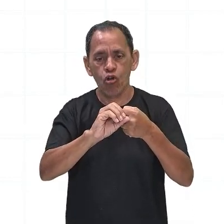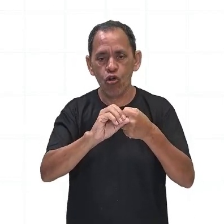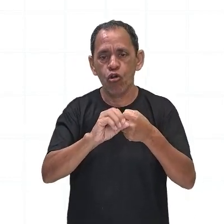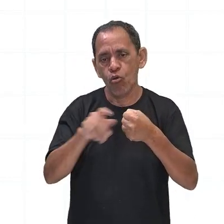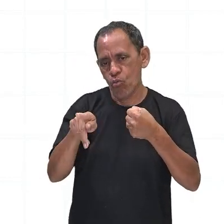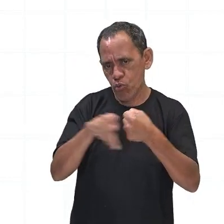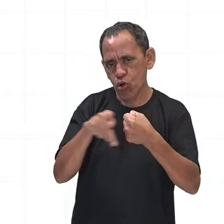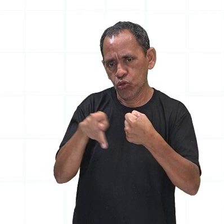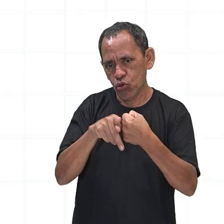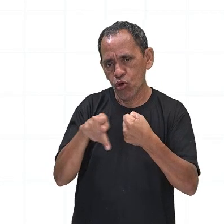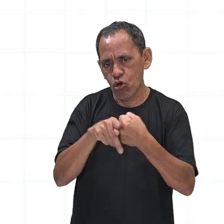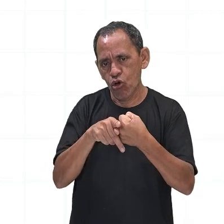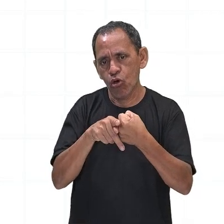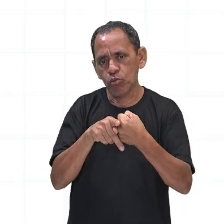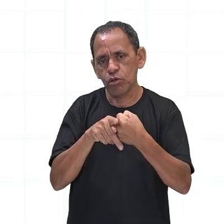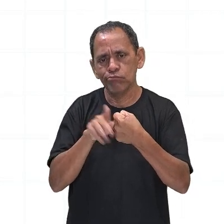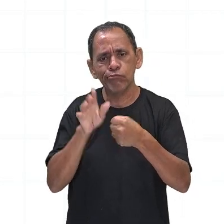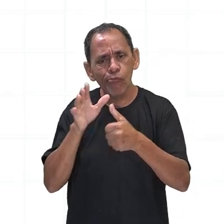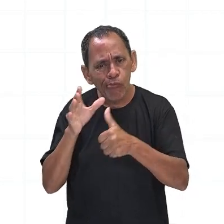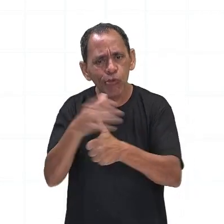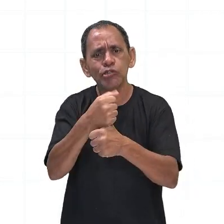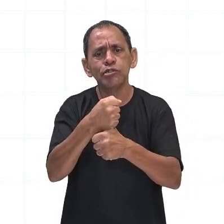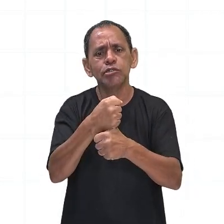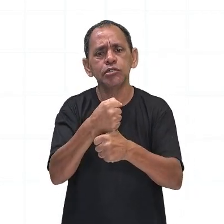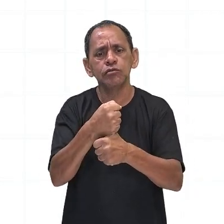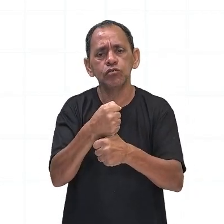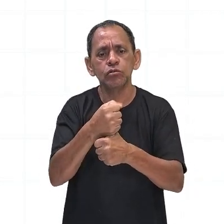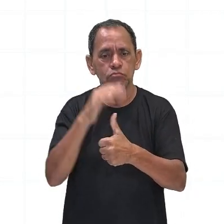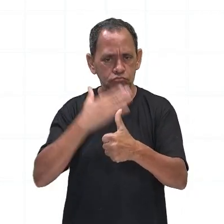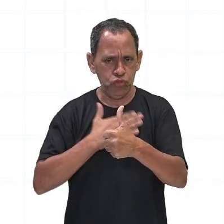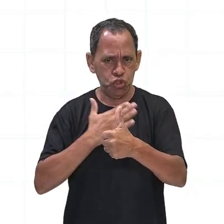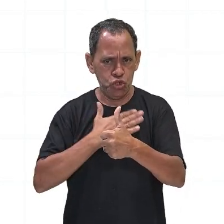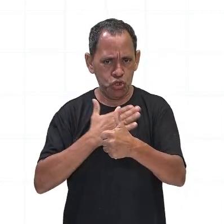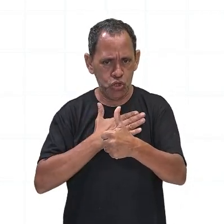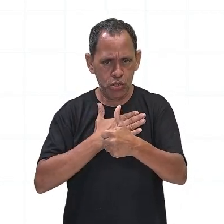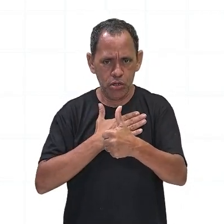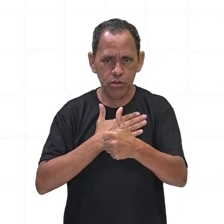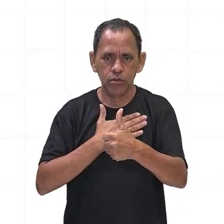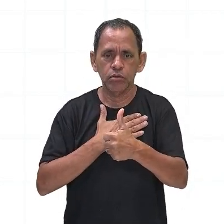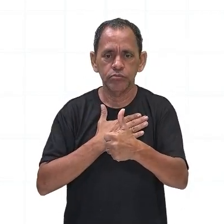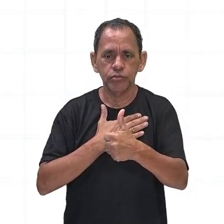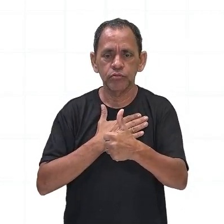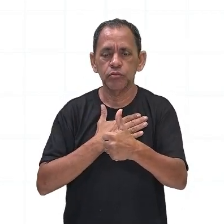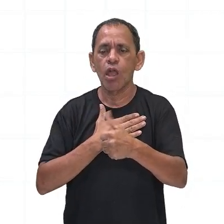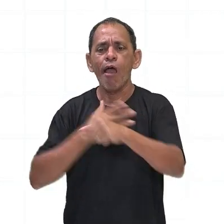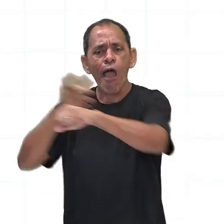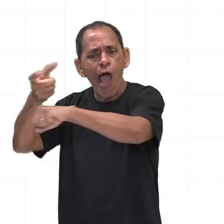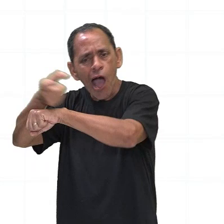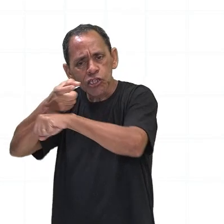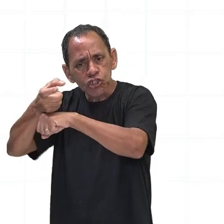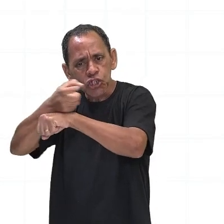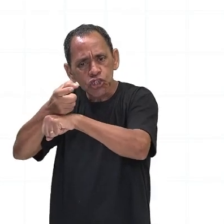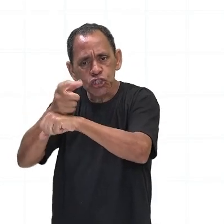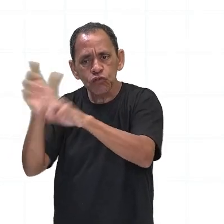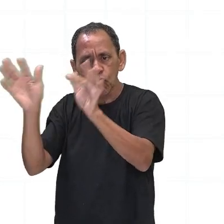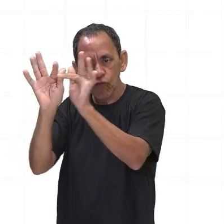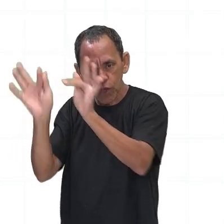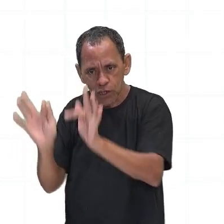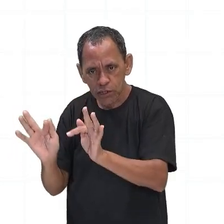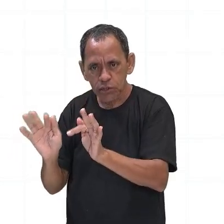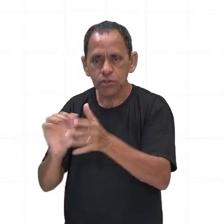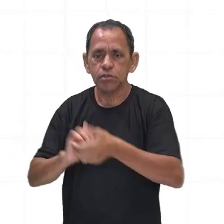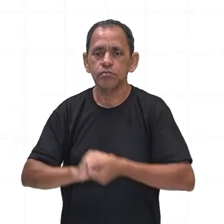pronome pessoal não, o pronome possessivo, minha, e um adjetivo. Todos eles se relacionam com